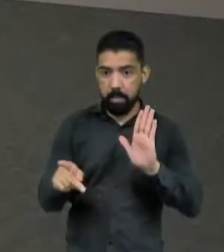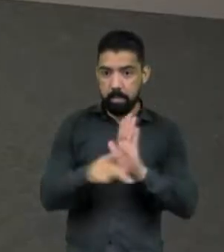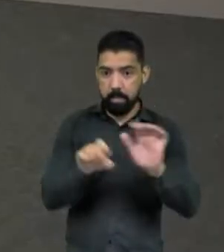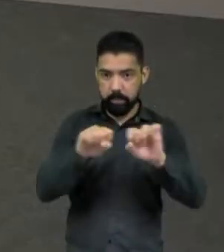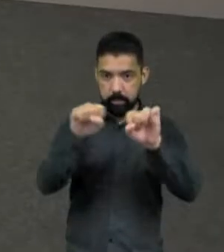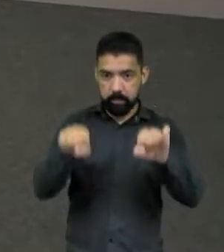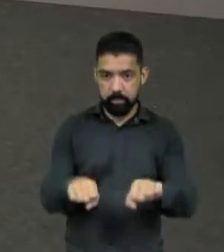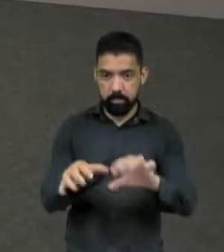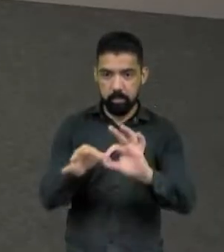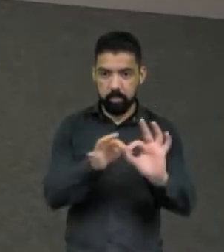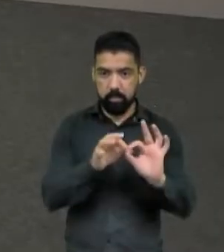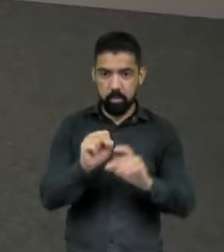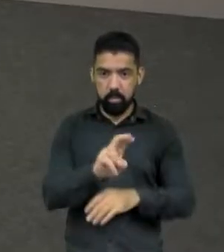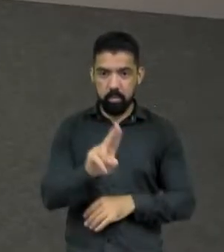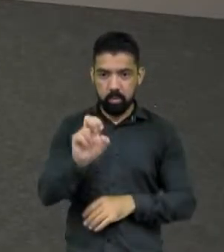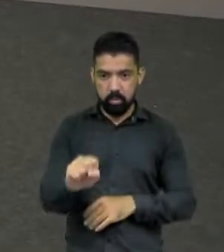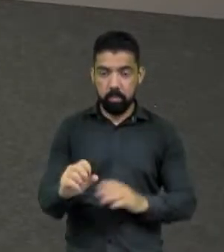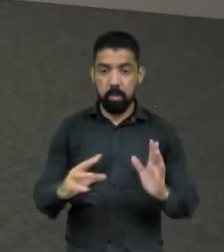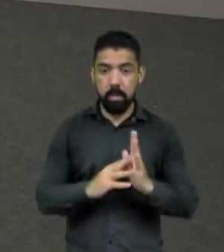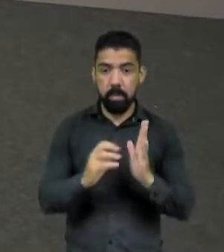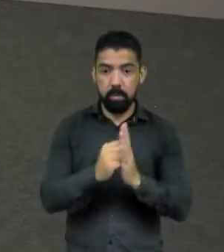foram registrados até o momento